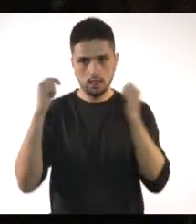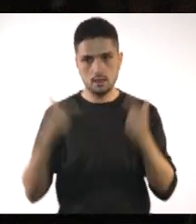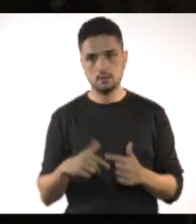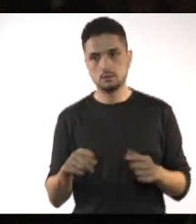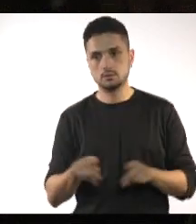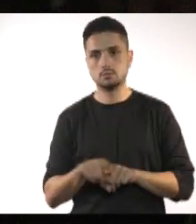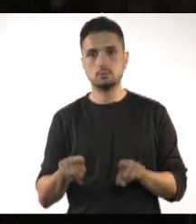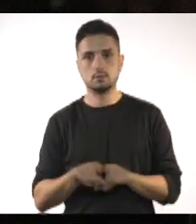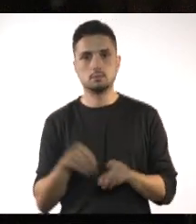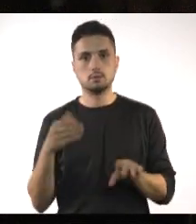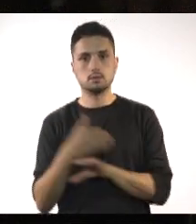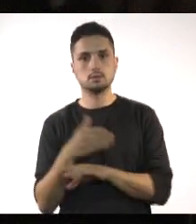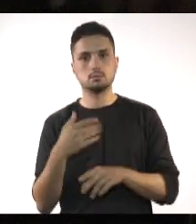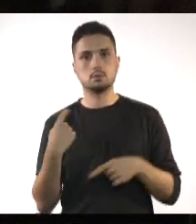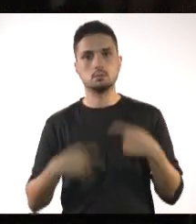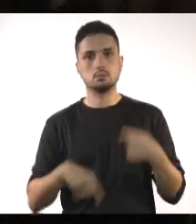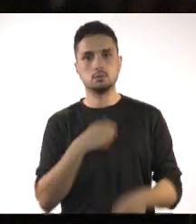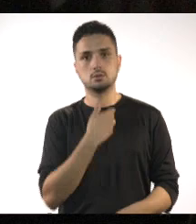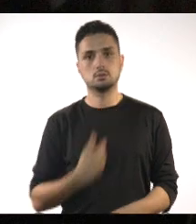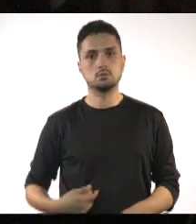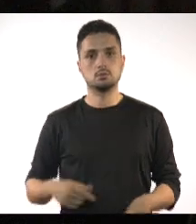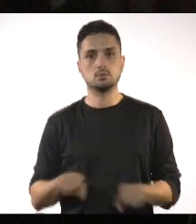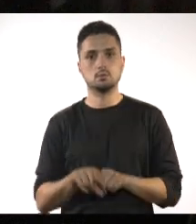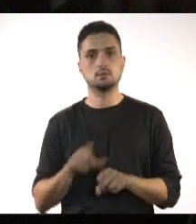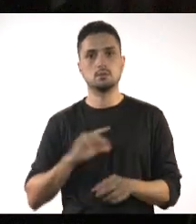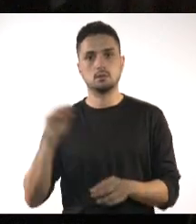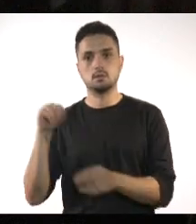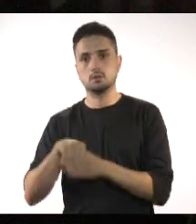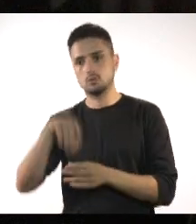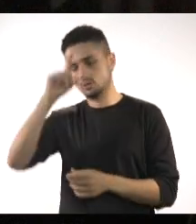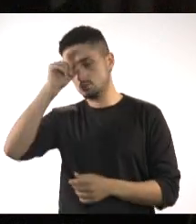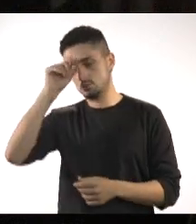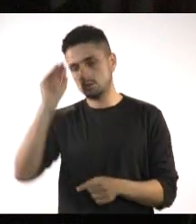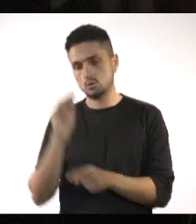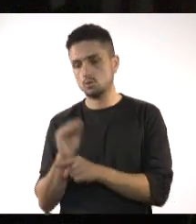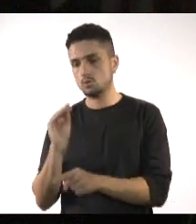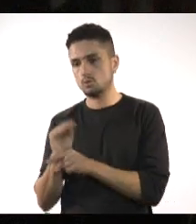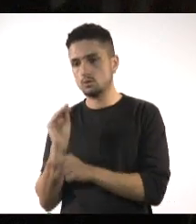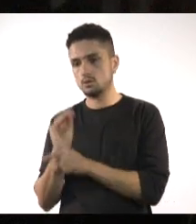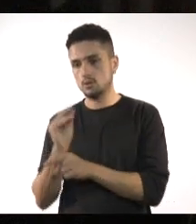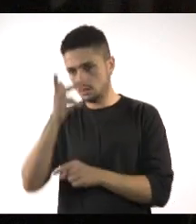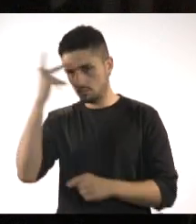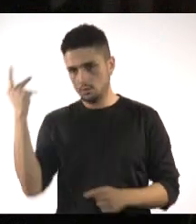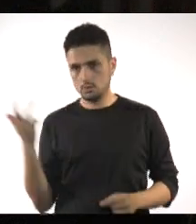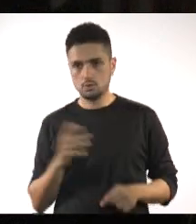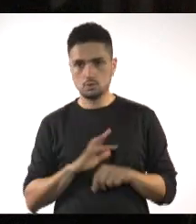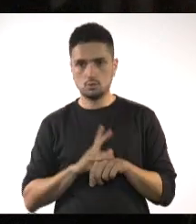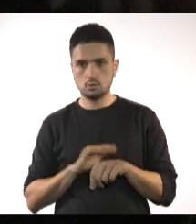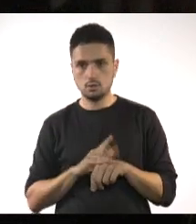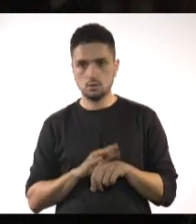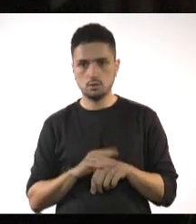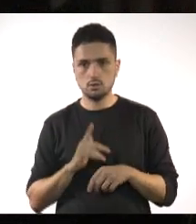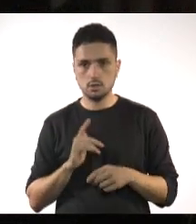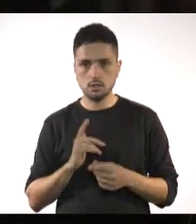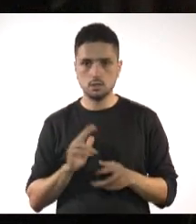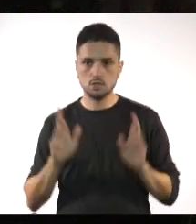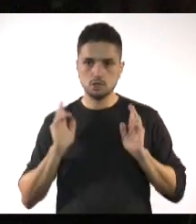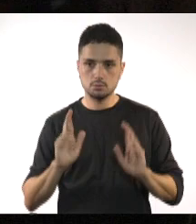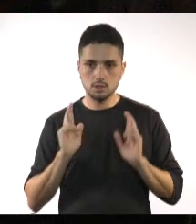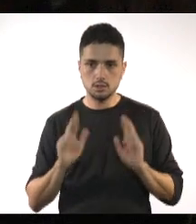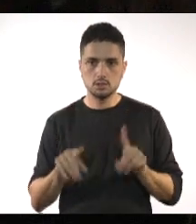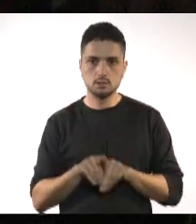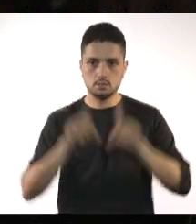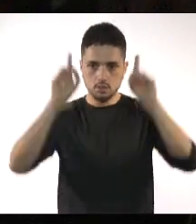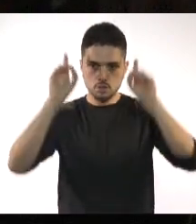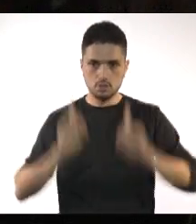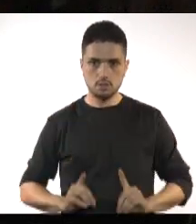participa de política pública, mas também está ali no hospital, cuidando dos doentes, levando esperança, levando dignidade. A Pastoral